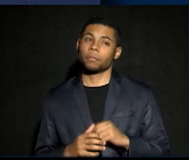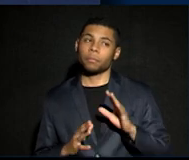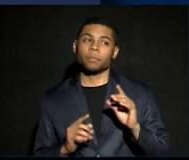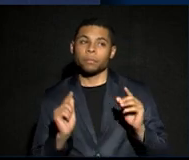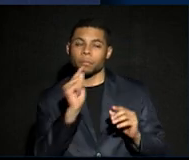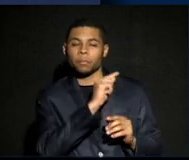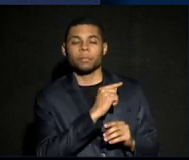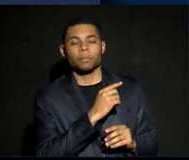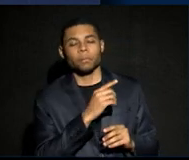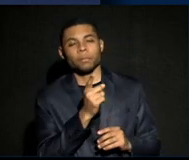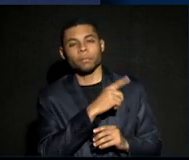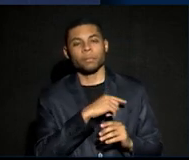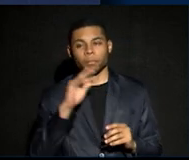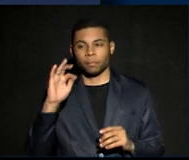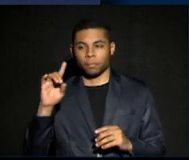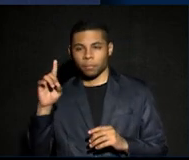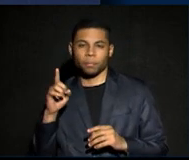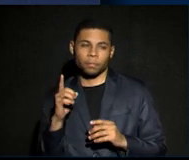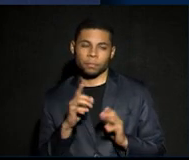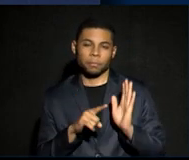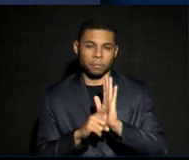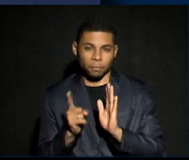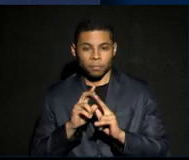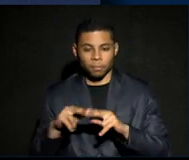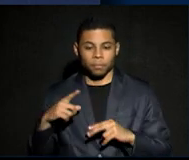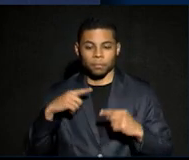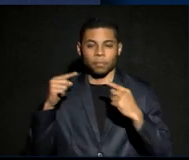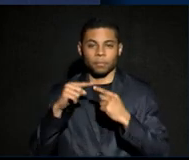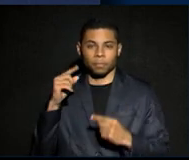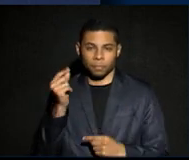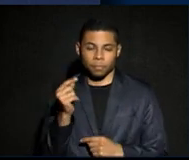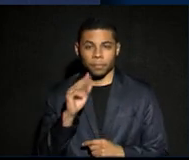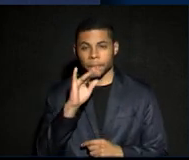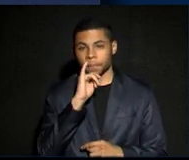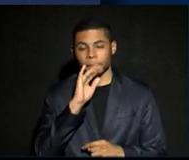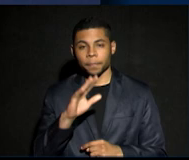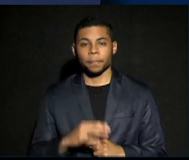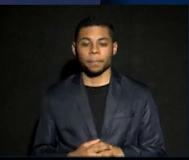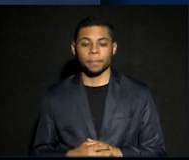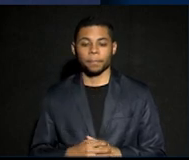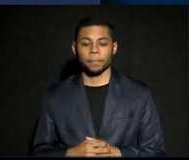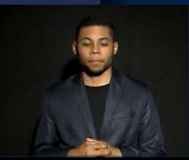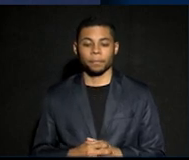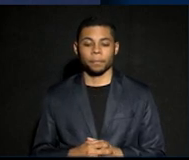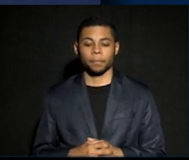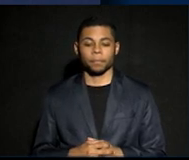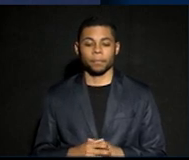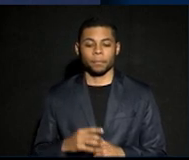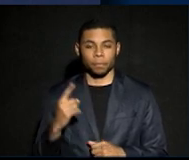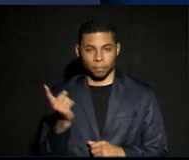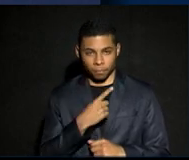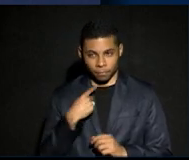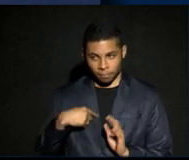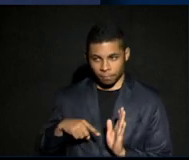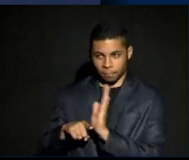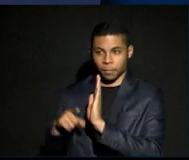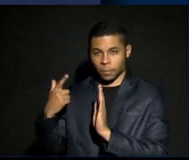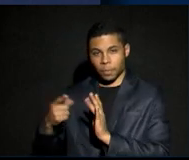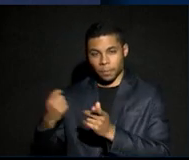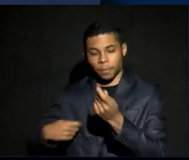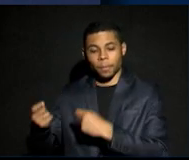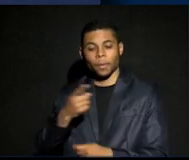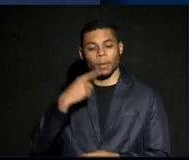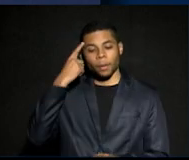favoráveis ao Fed quanto se está no preço mas assim a nós a favor do